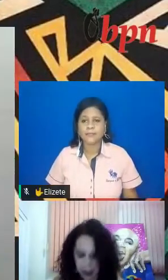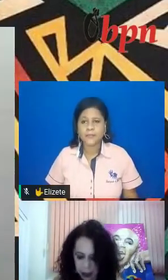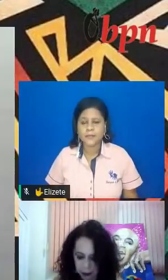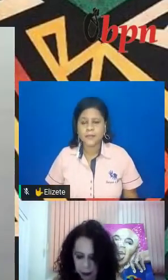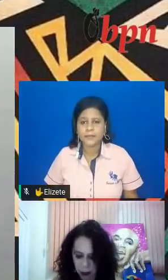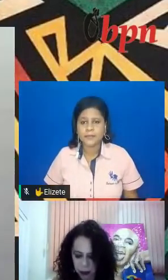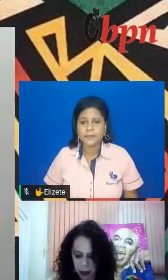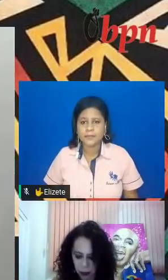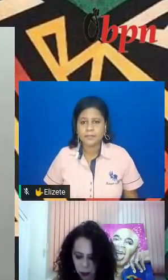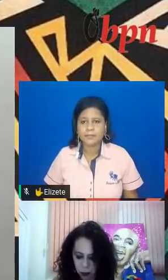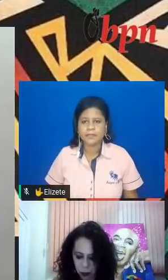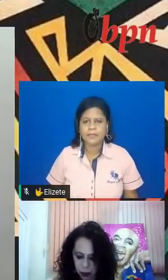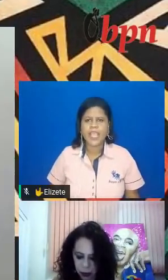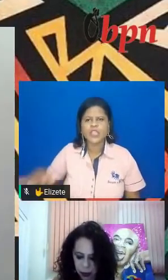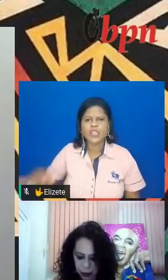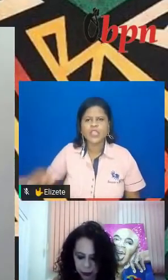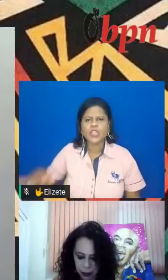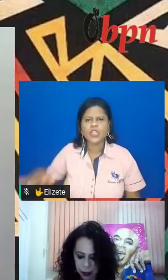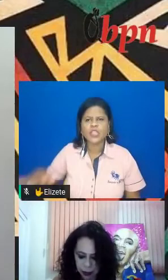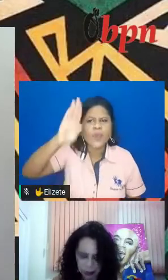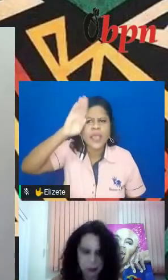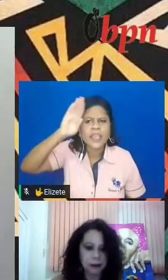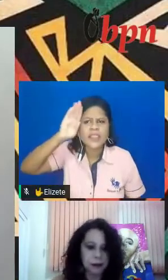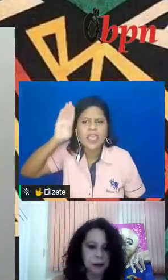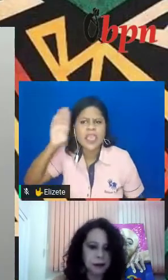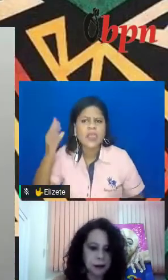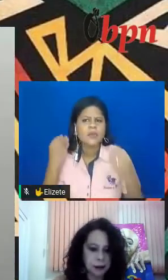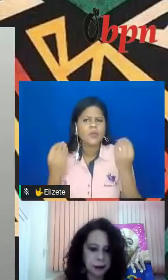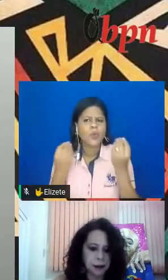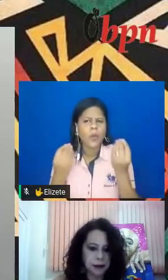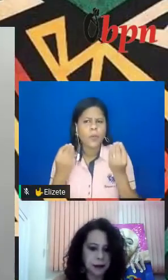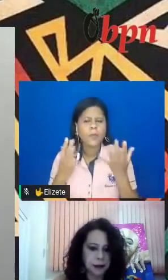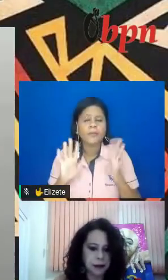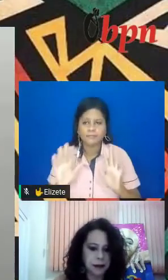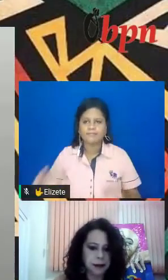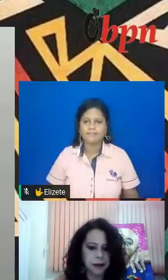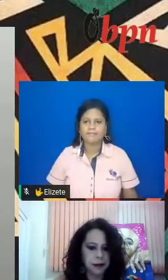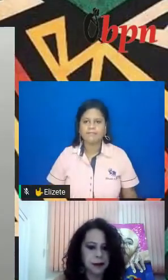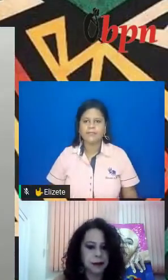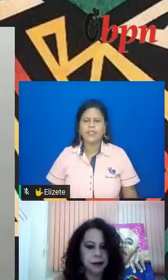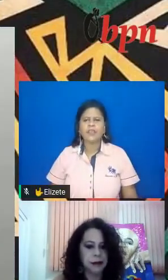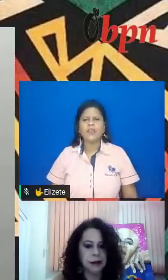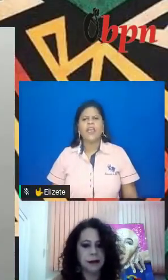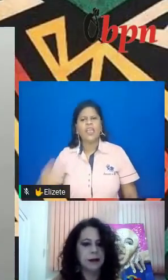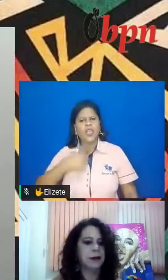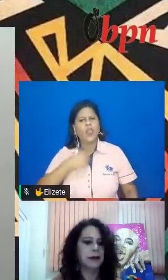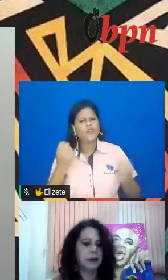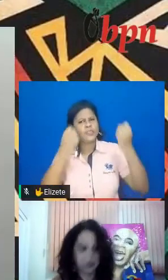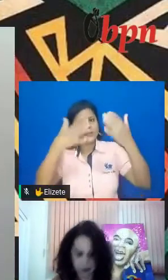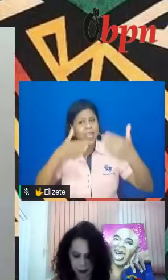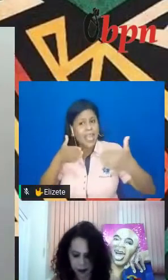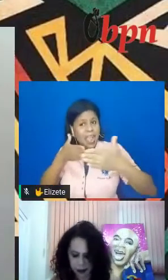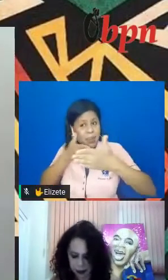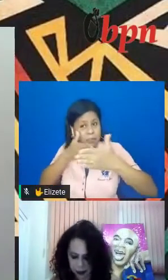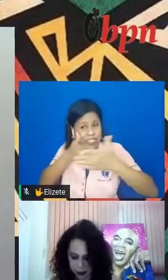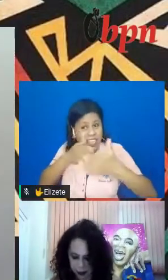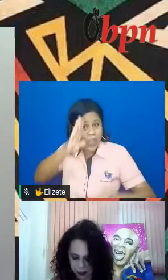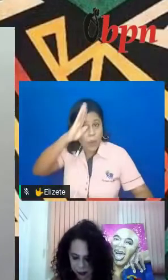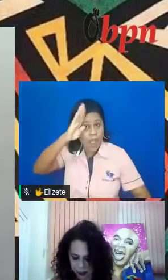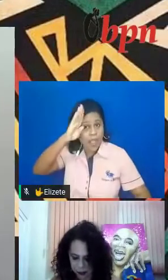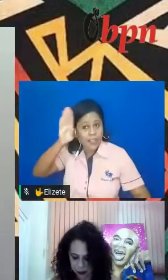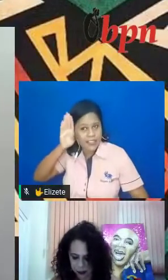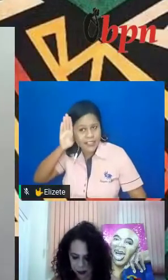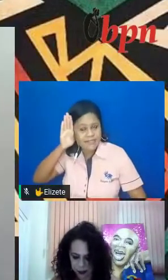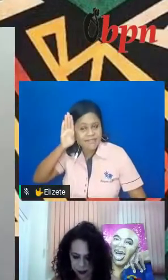É sobre espaço acadêmico, né? Olha, vou te contar, esse obstáculo acadêmico está